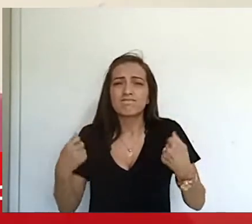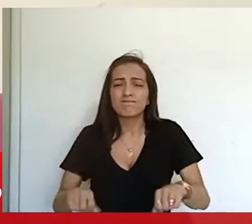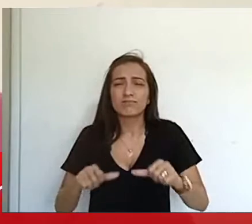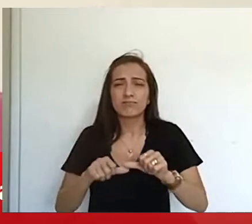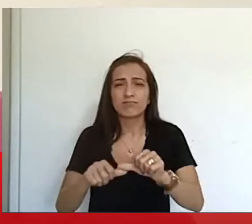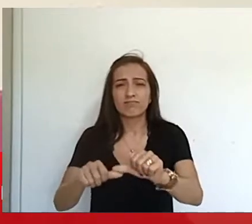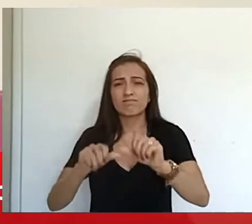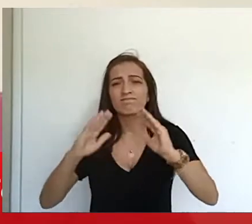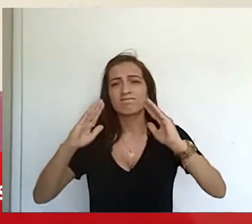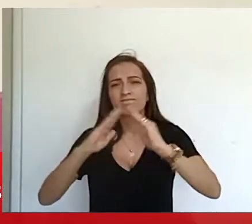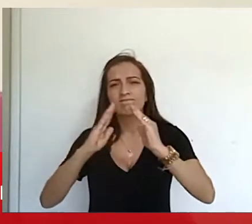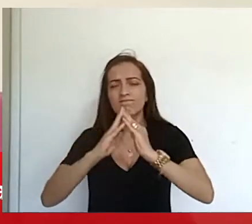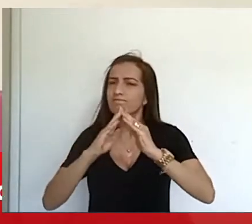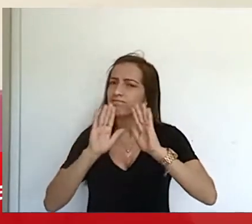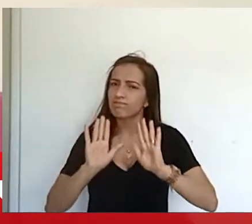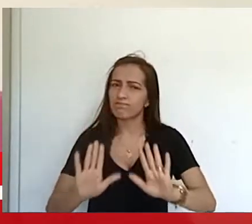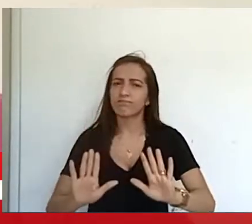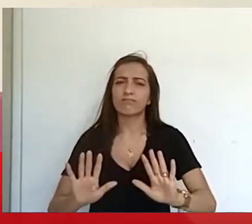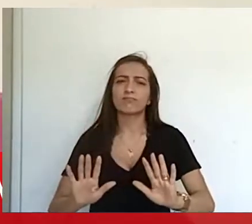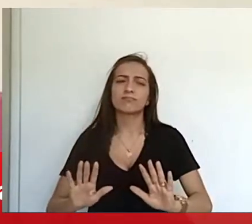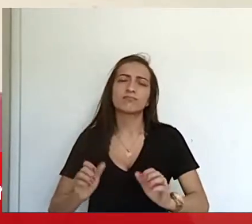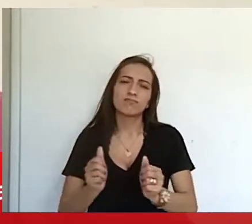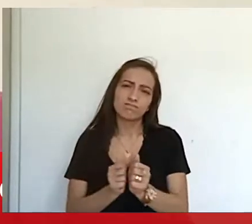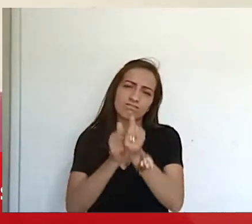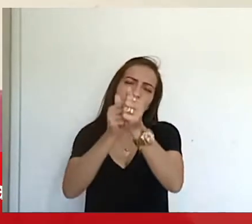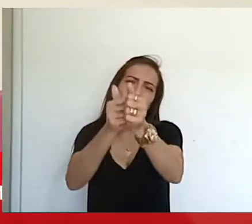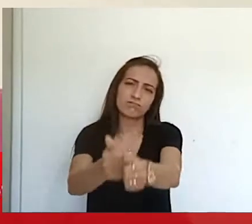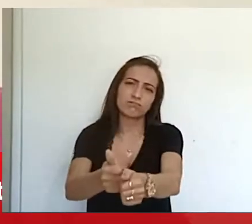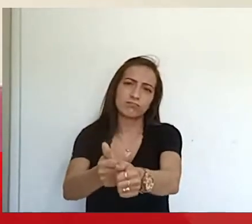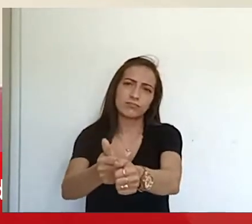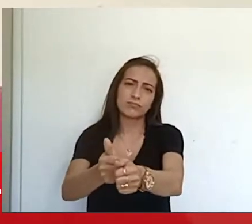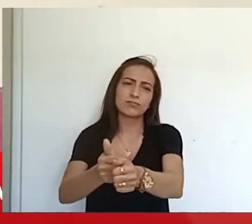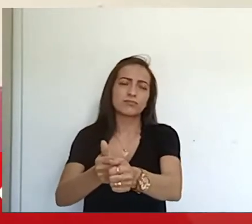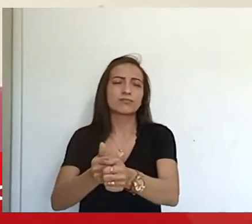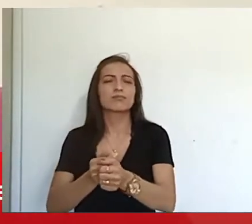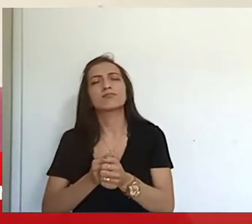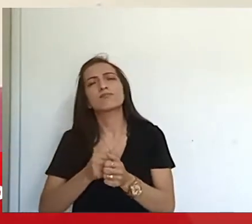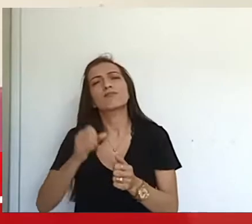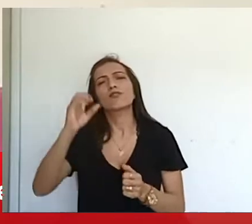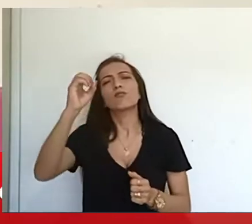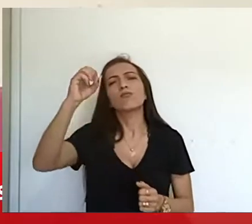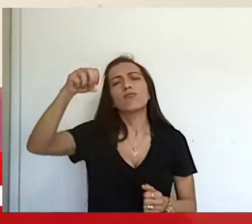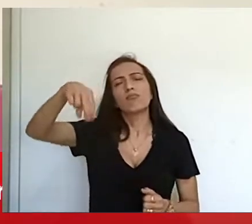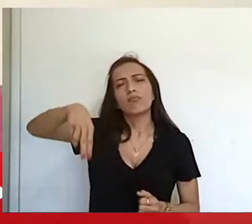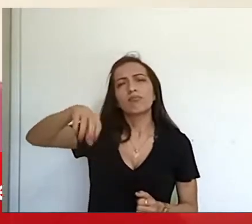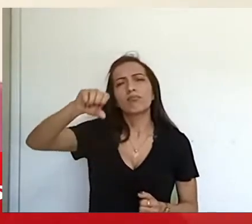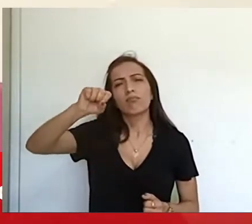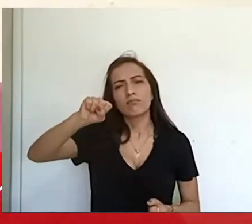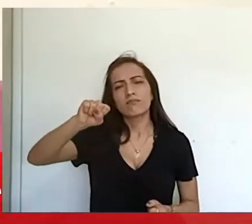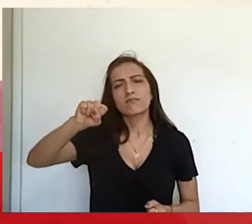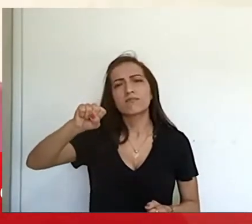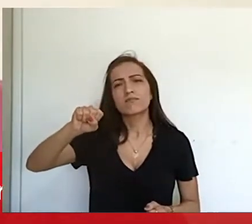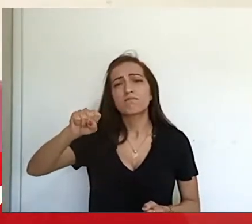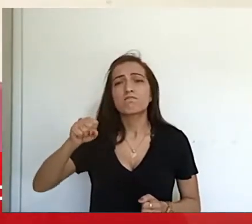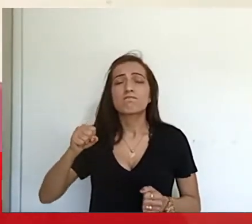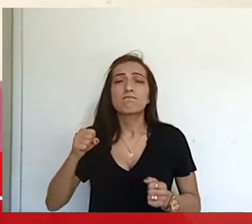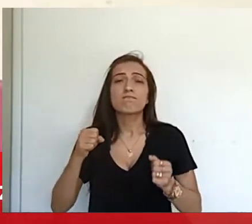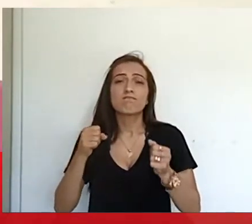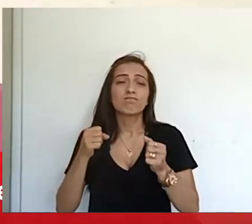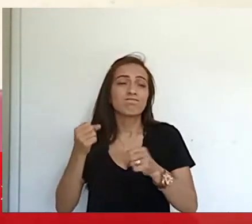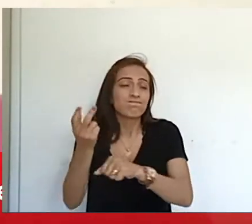diz a Organização Mundial de Saúde e buscar maneiras para que possamos